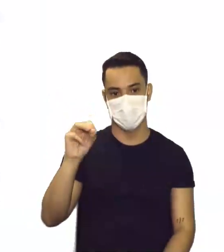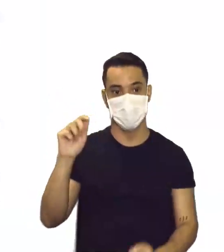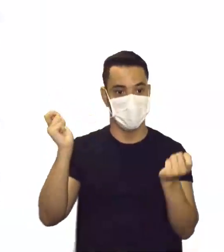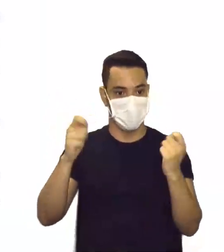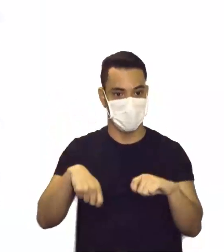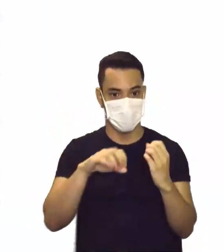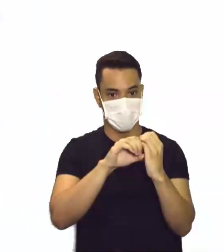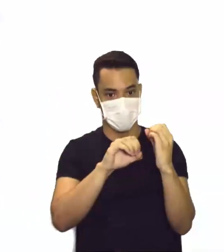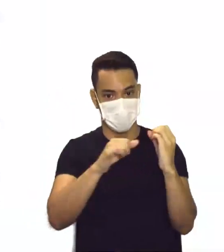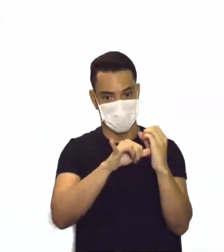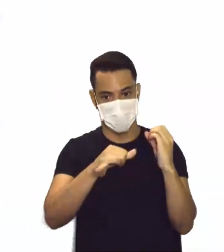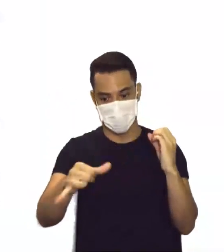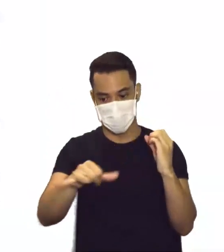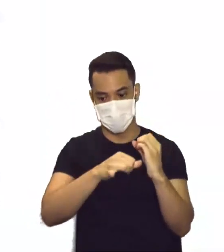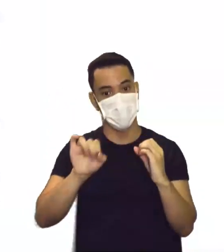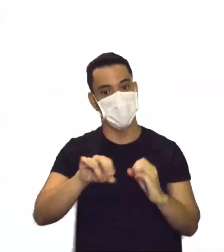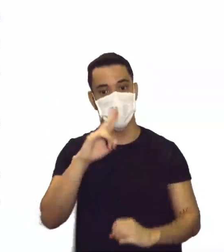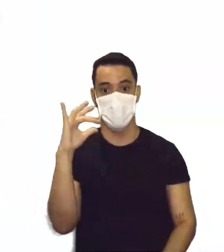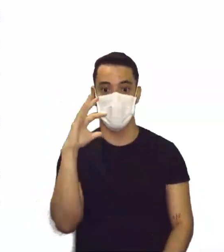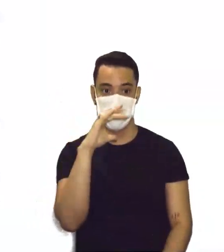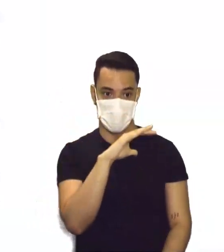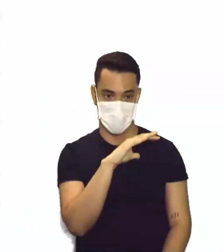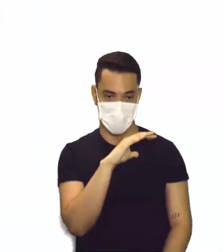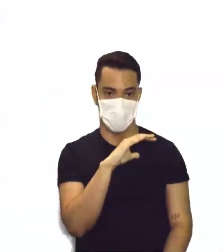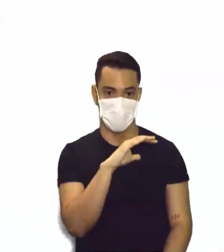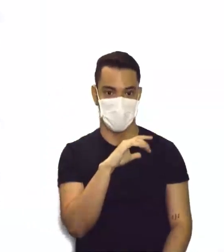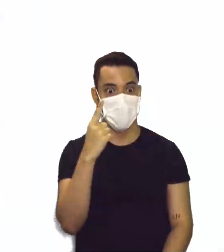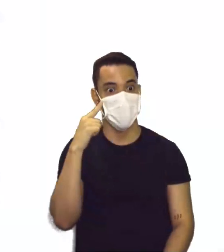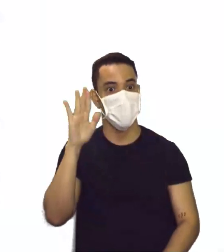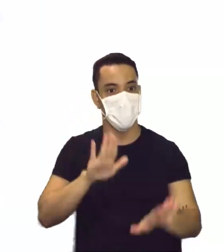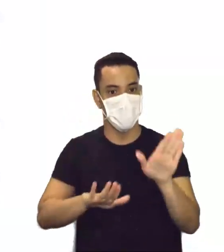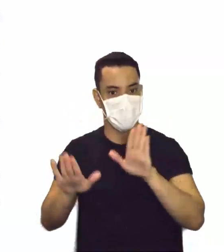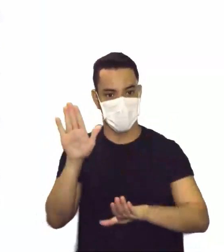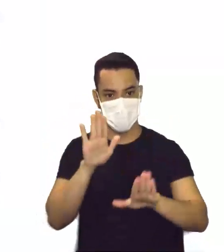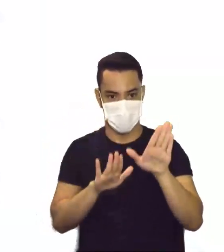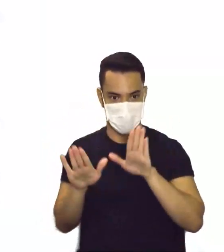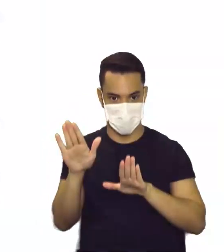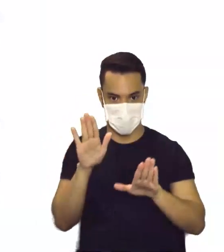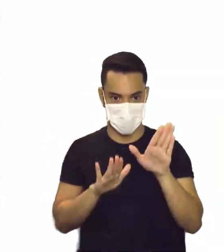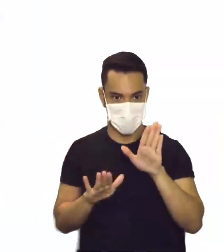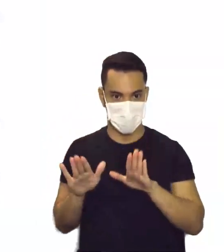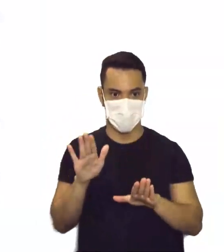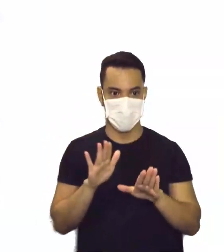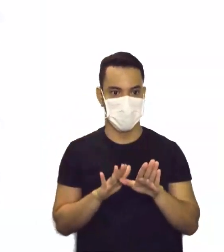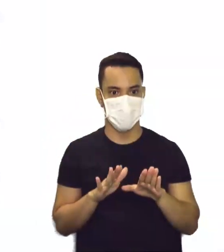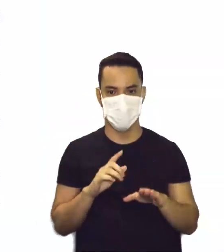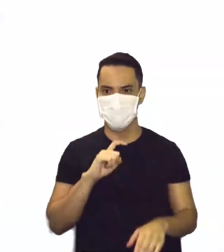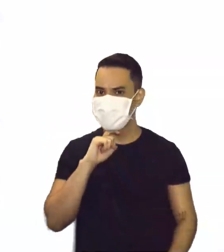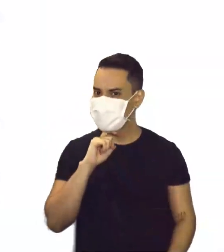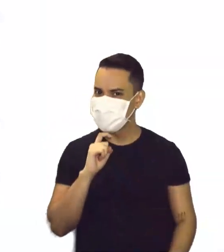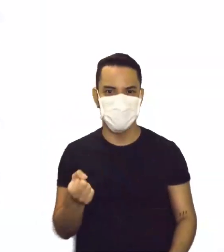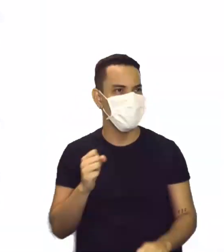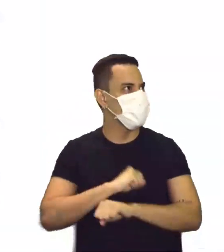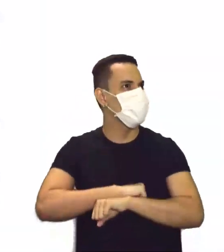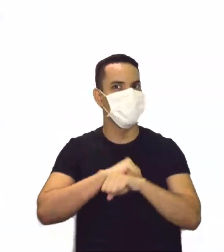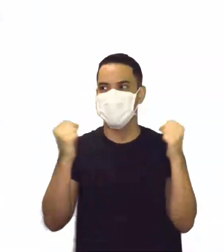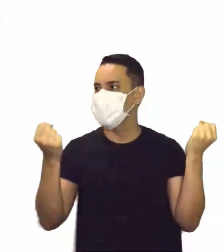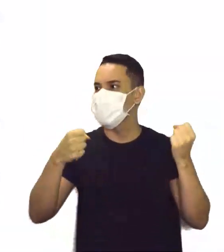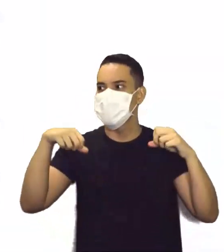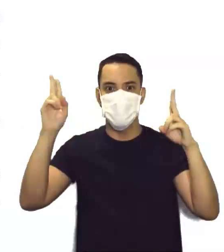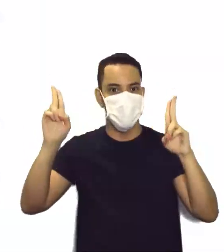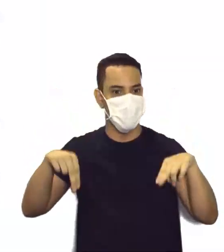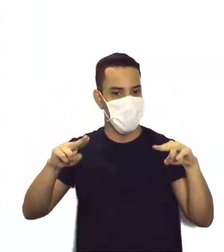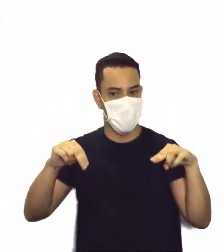conduzir corrente elétrica ou calor. Pessoal, olha só, cuidado com o termo aqui. Em hipótese alguma,